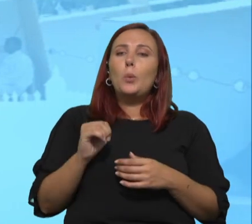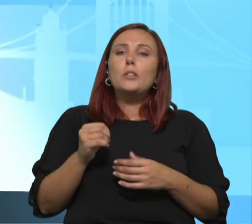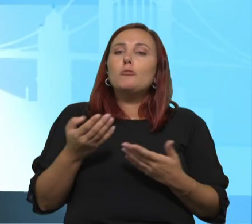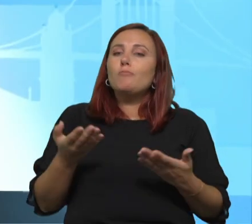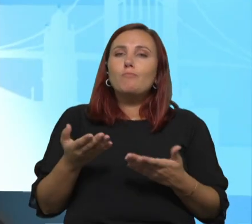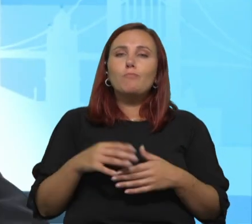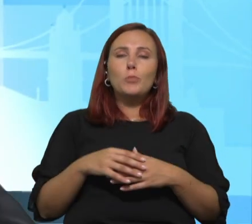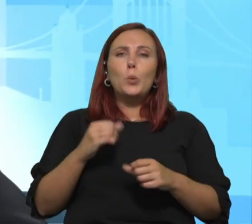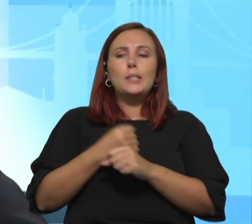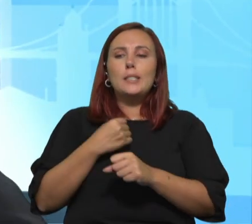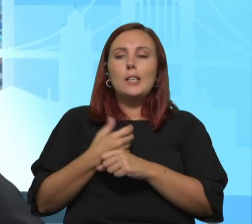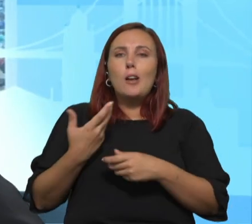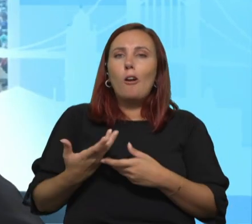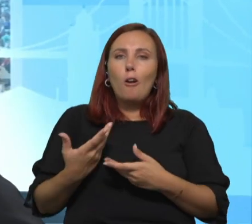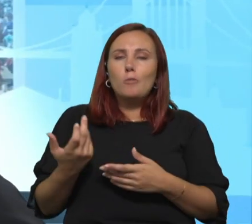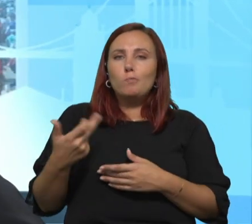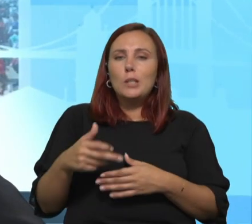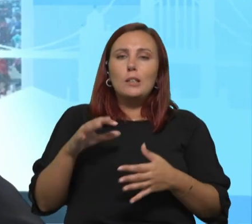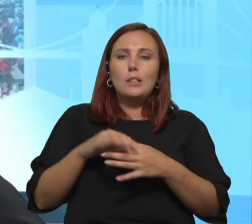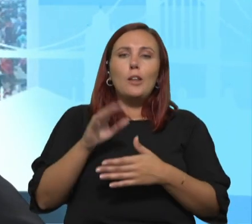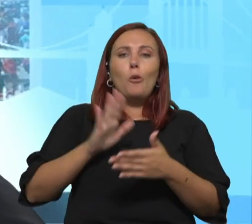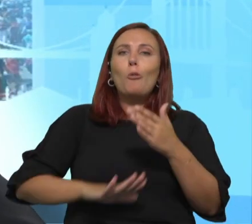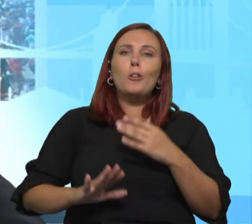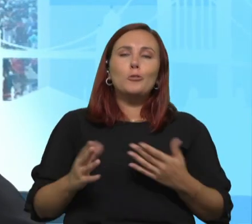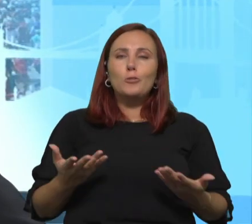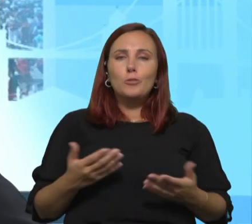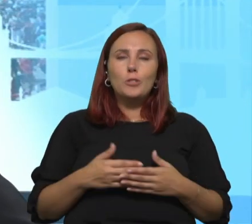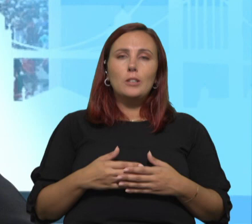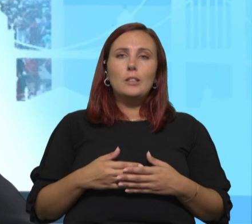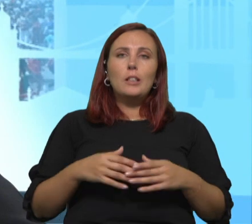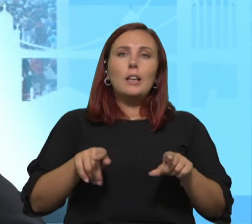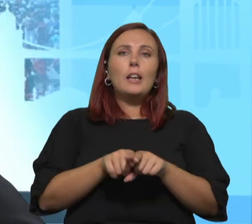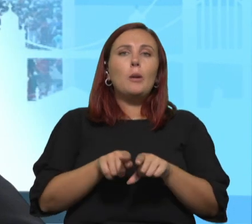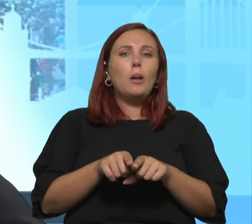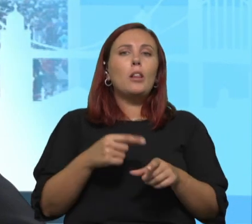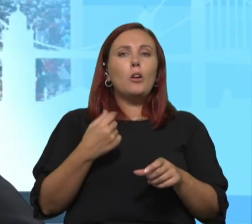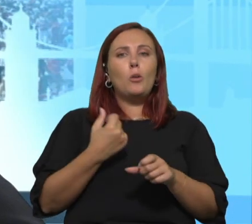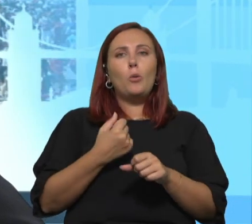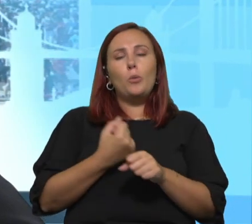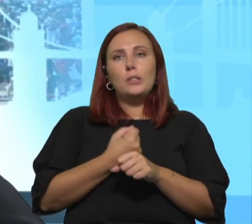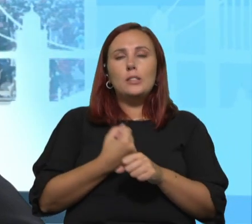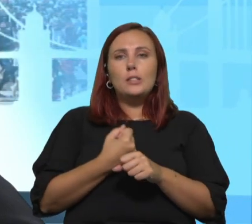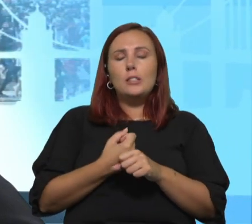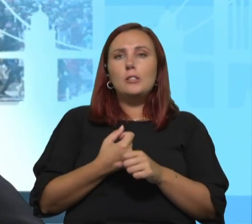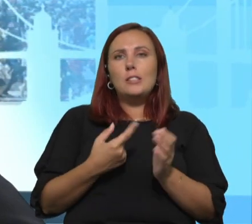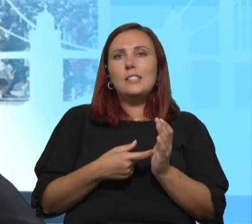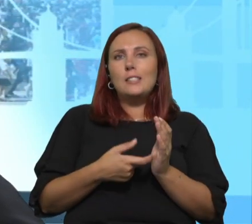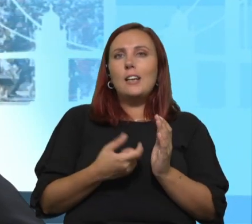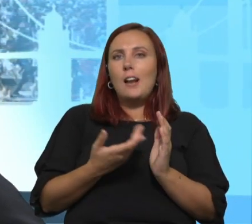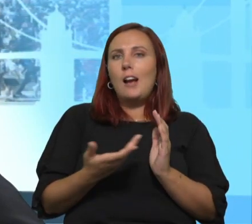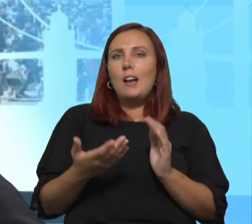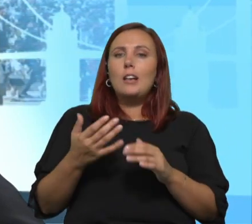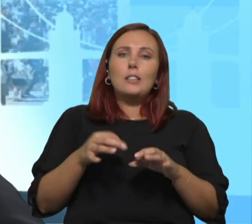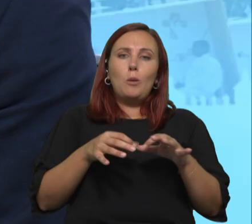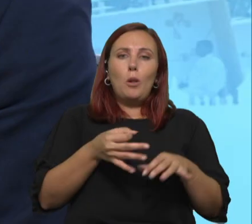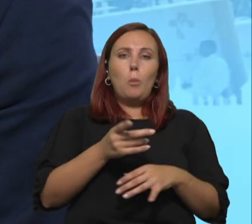que está a acontecer no ambiente do Colégio Sagrado Coração de Maria? Na verdade é um exercício muito necessário e muito generoso da vida da escola, porque, como o Paulo dizia há